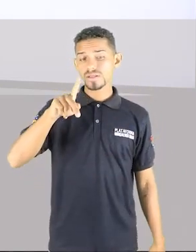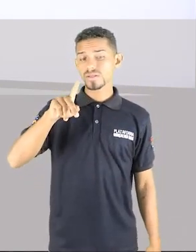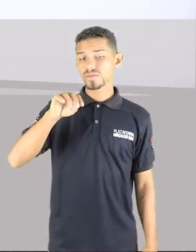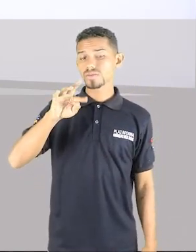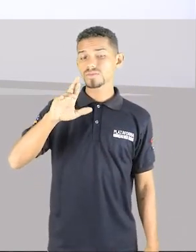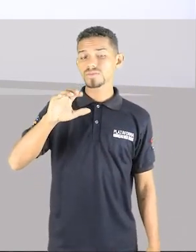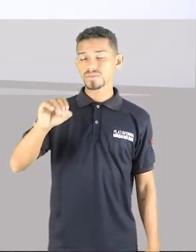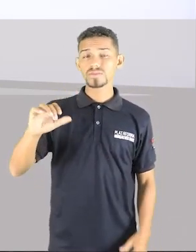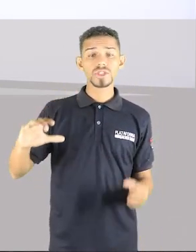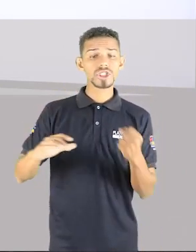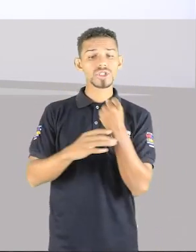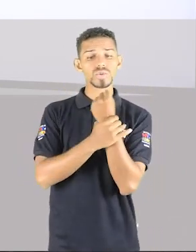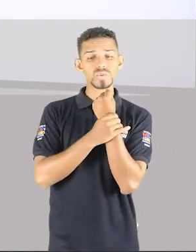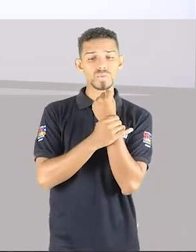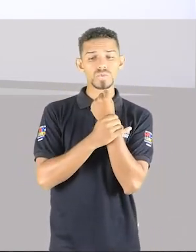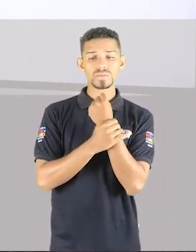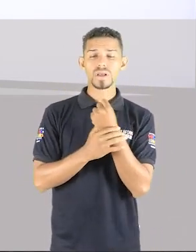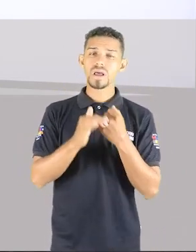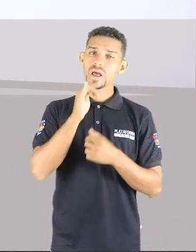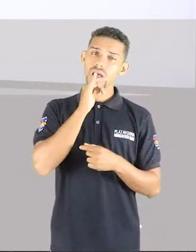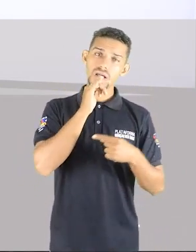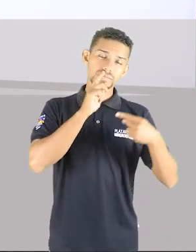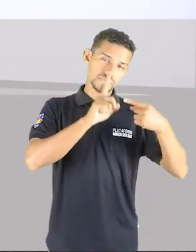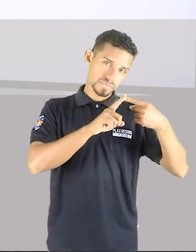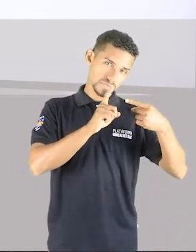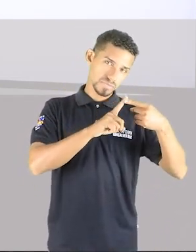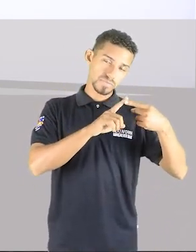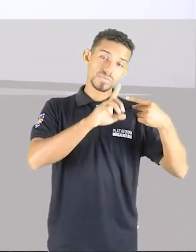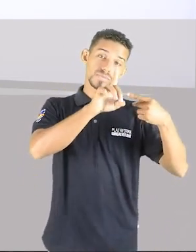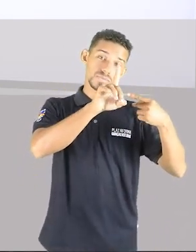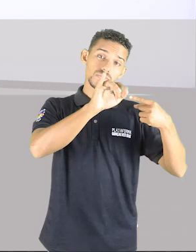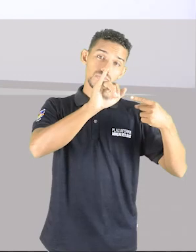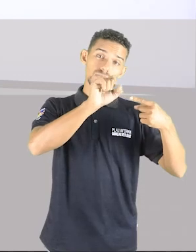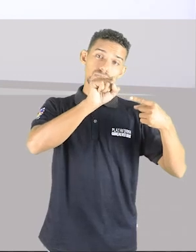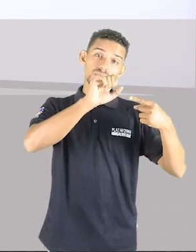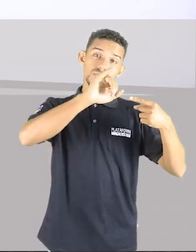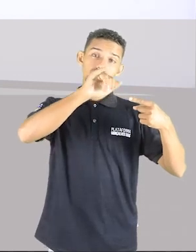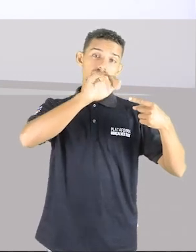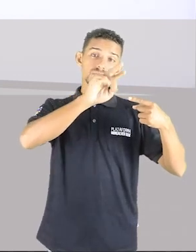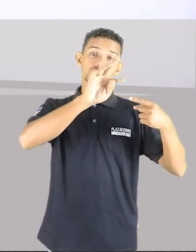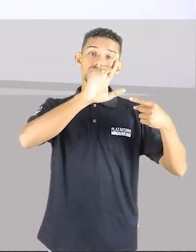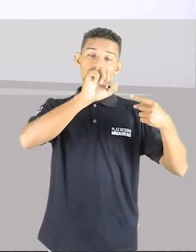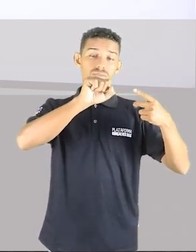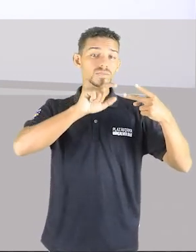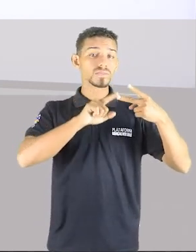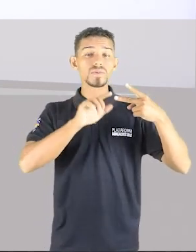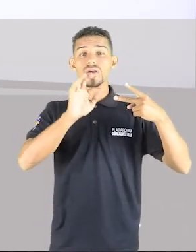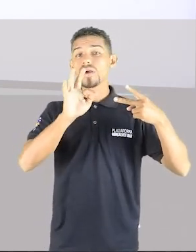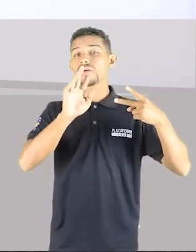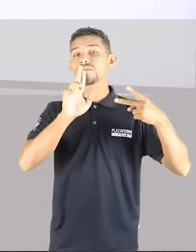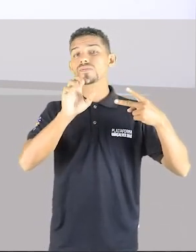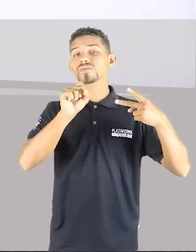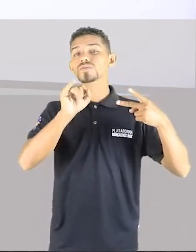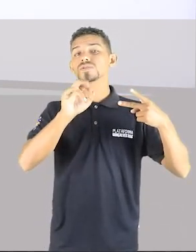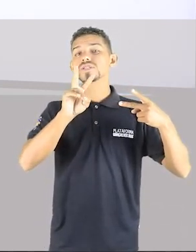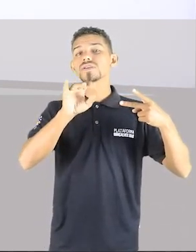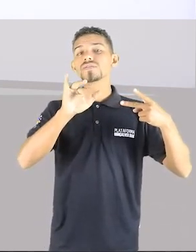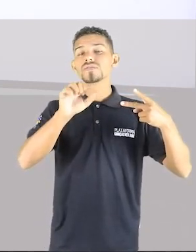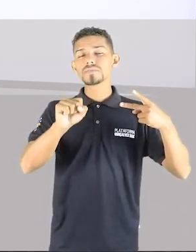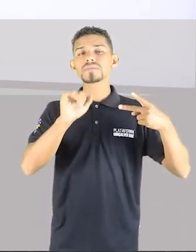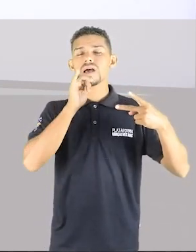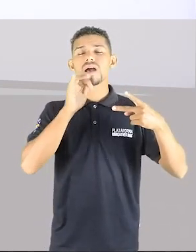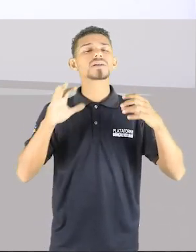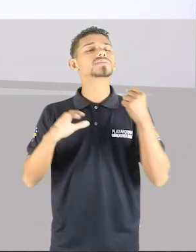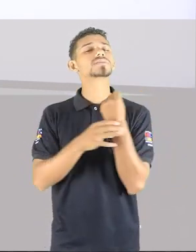circuito que são dois exemplos são os disjuntores e os f são dispositivos de